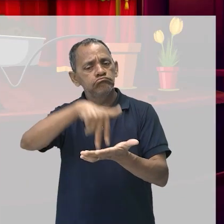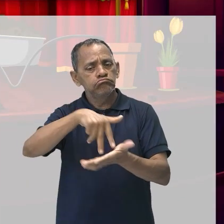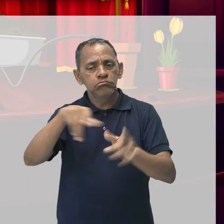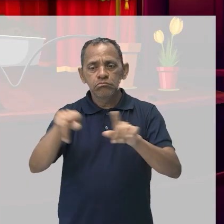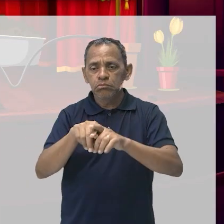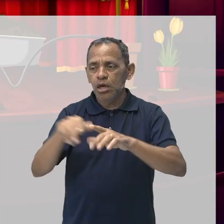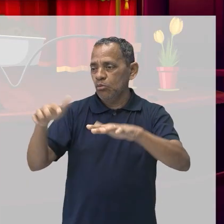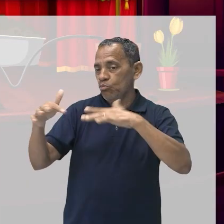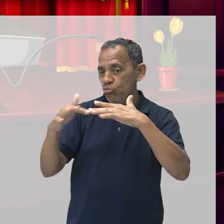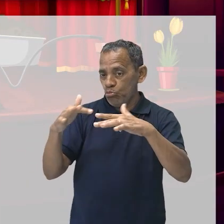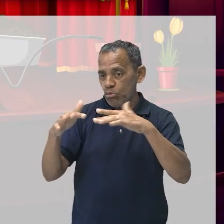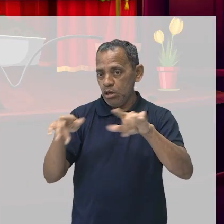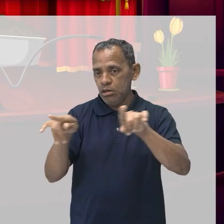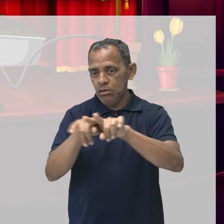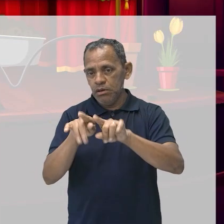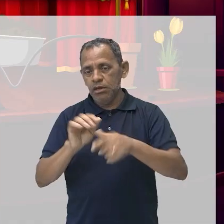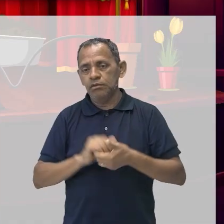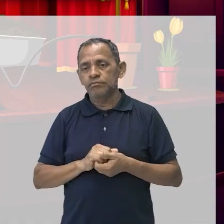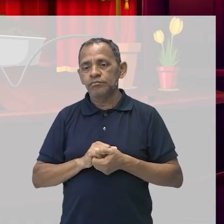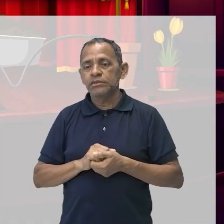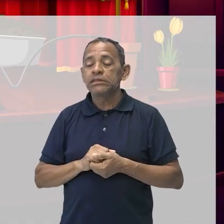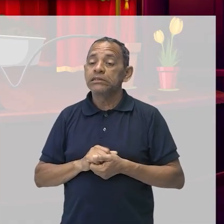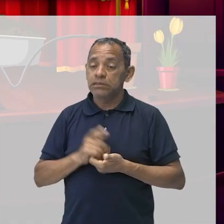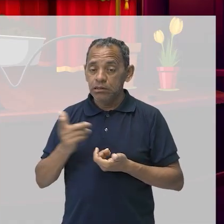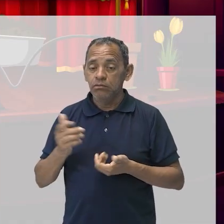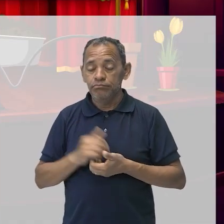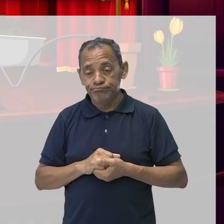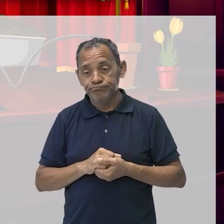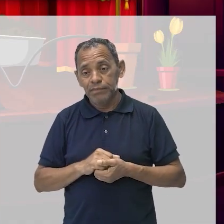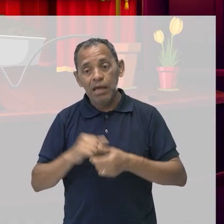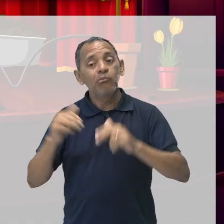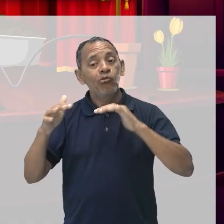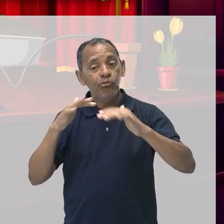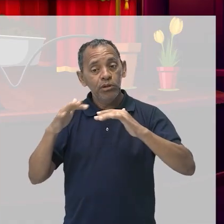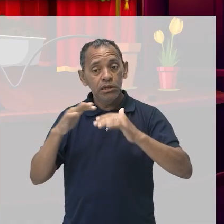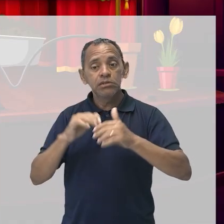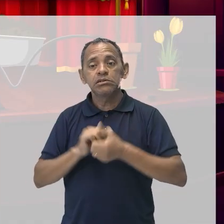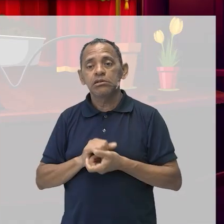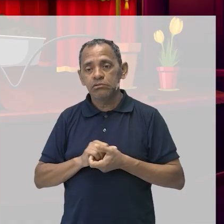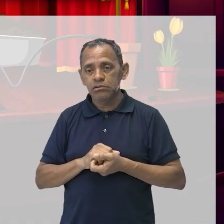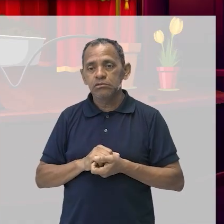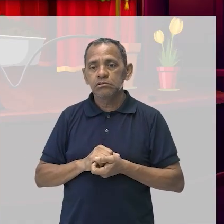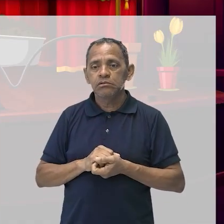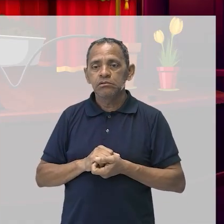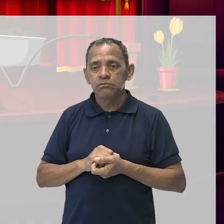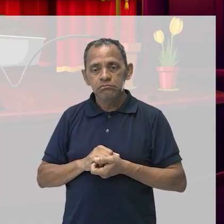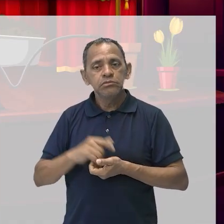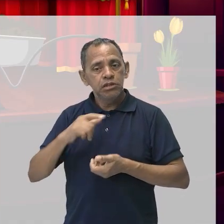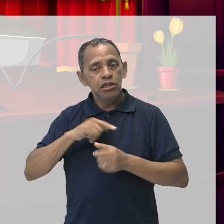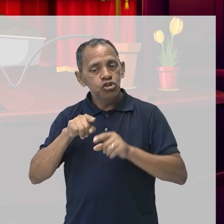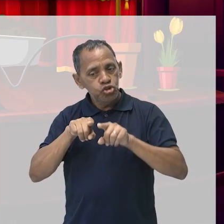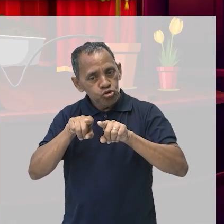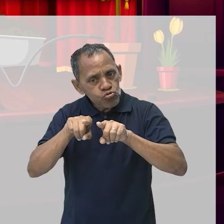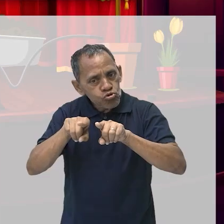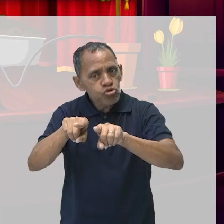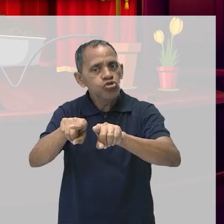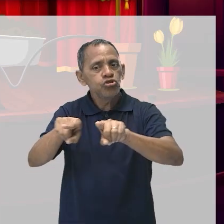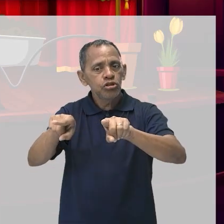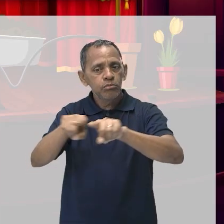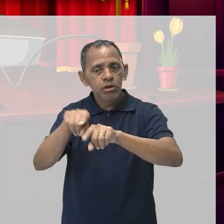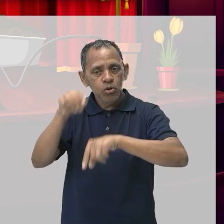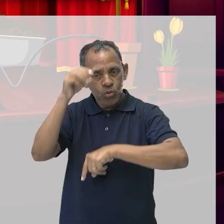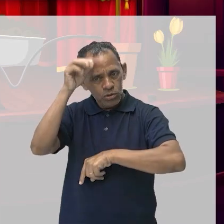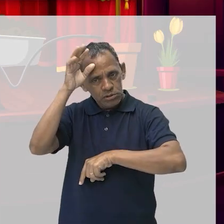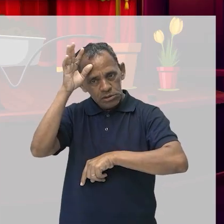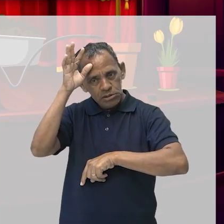e movimento. A movimentação vai estar bem sincronizada, bem conhecida